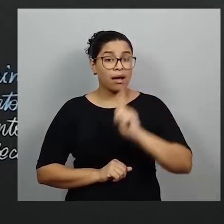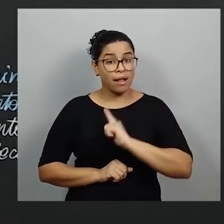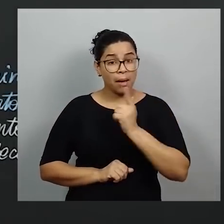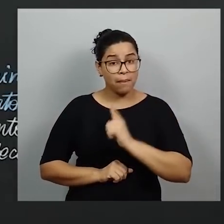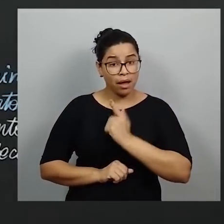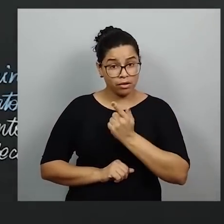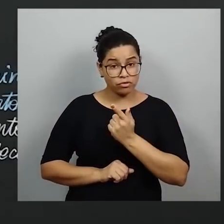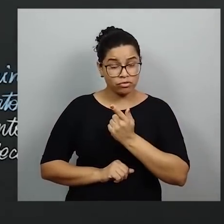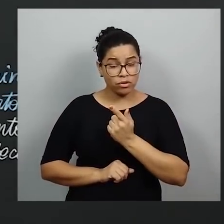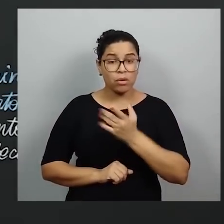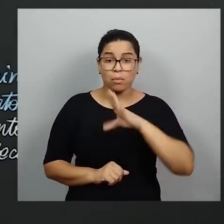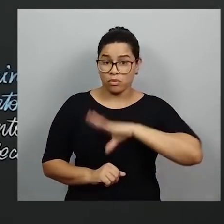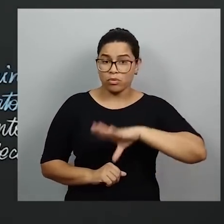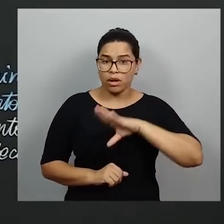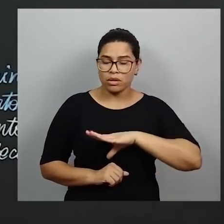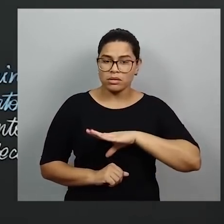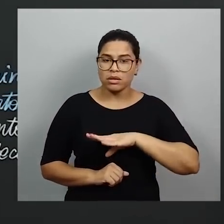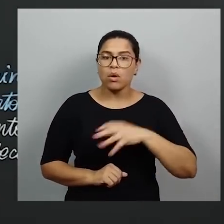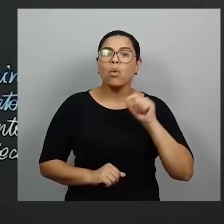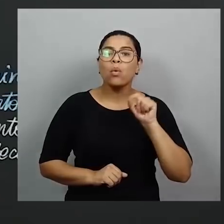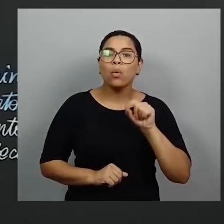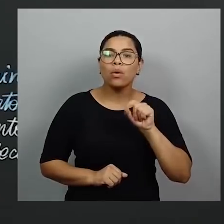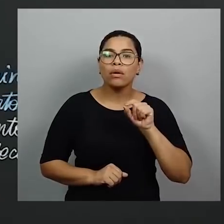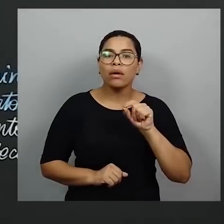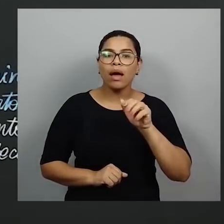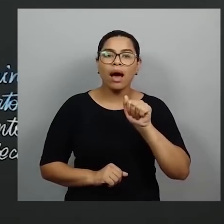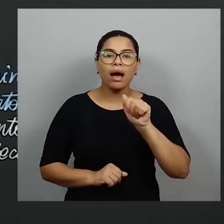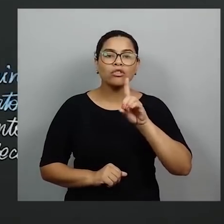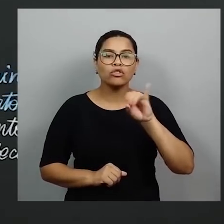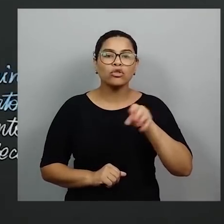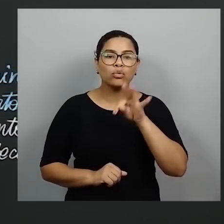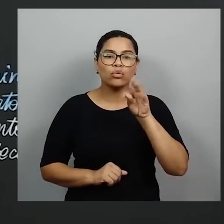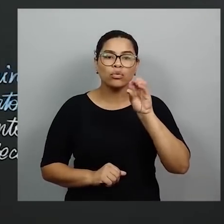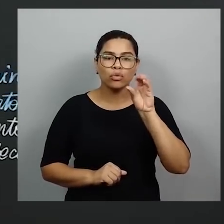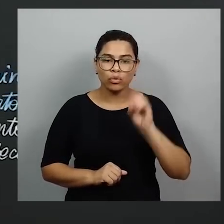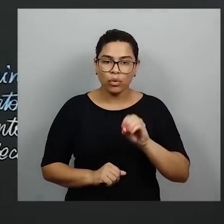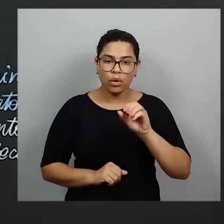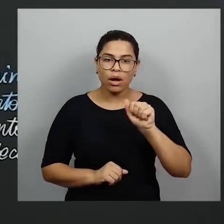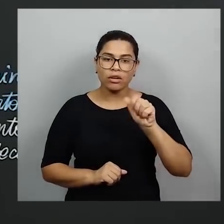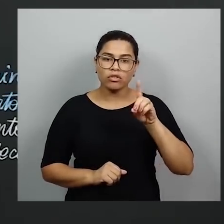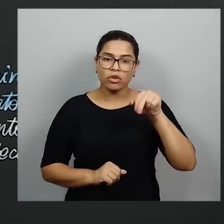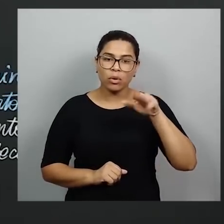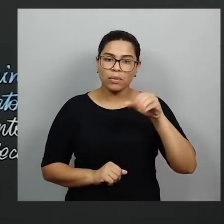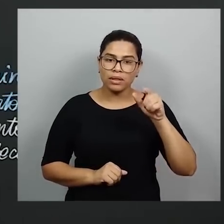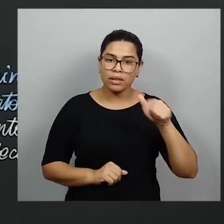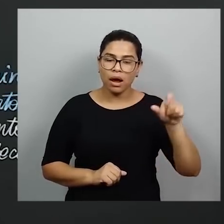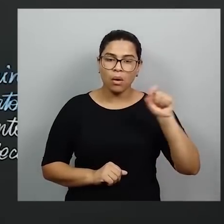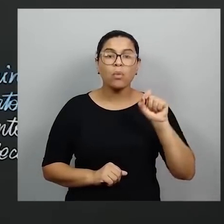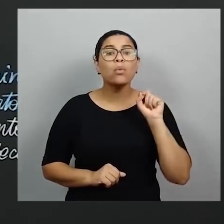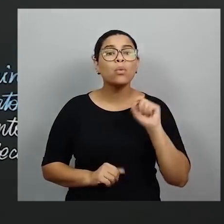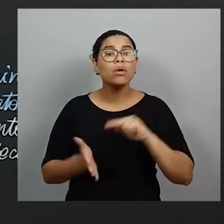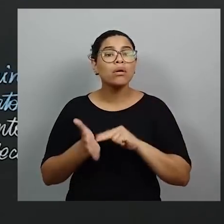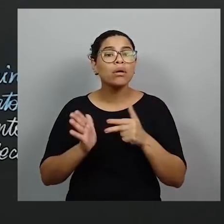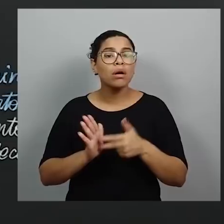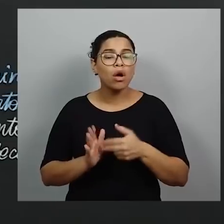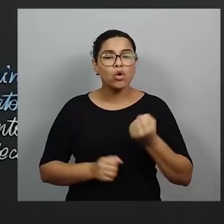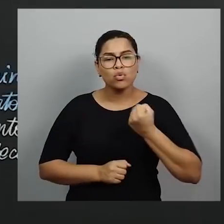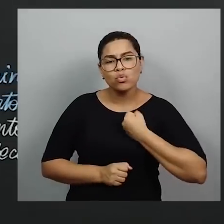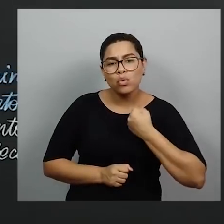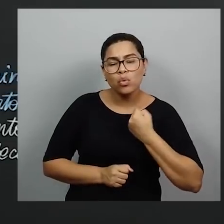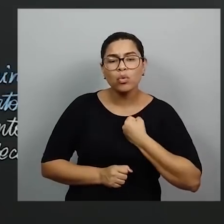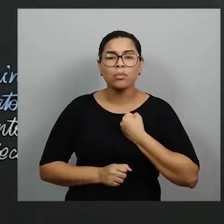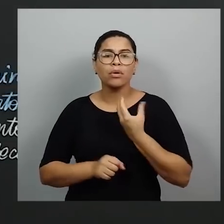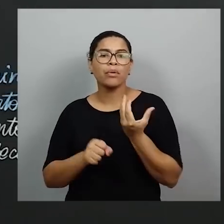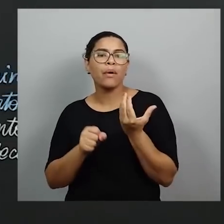língua portuguesa, quem geralmente funciona como adjunto adnominal são os adjetivos, os artigos, os